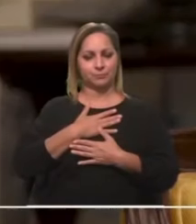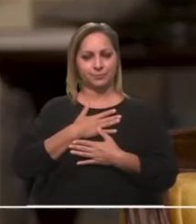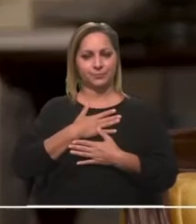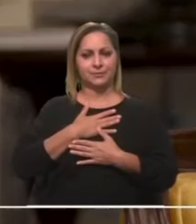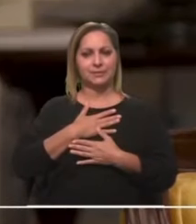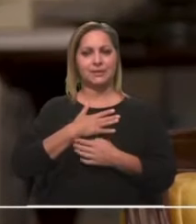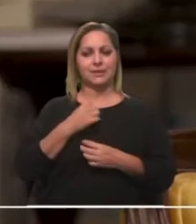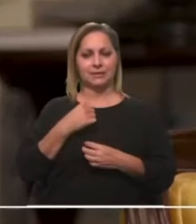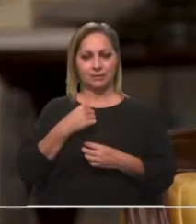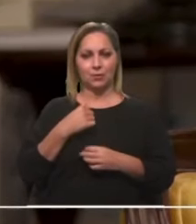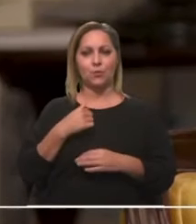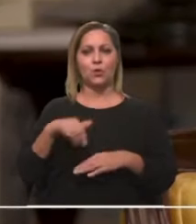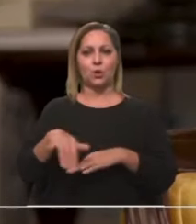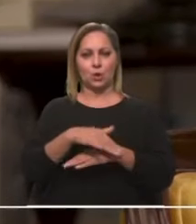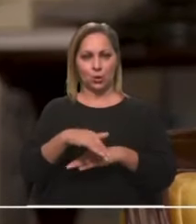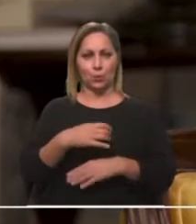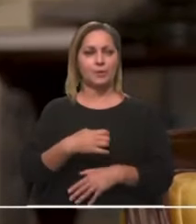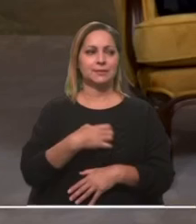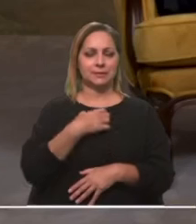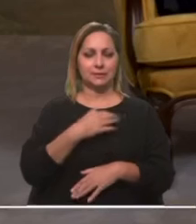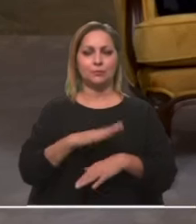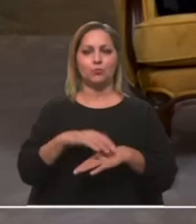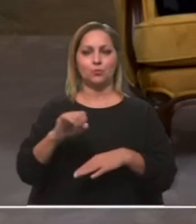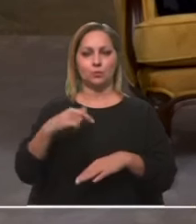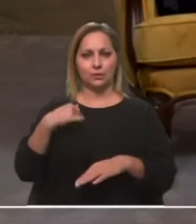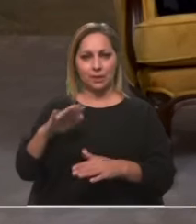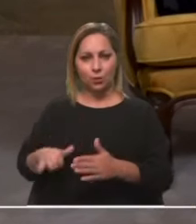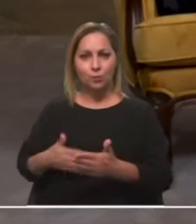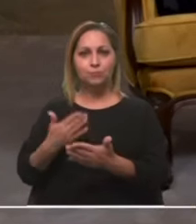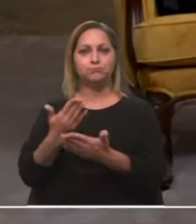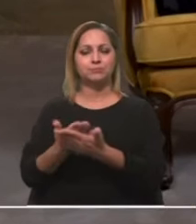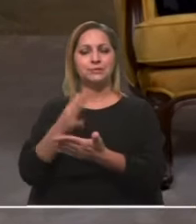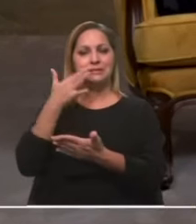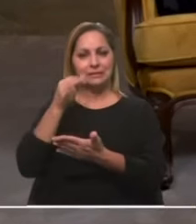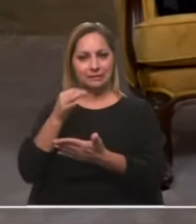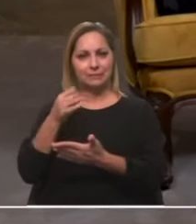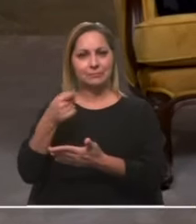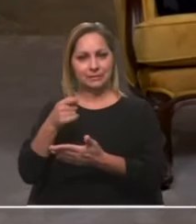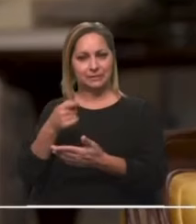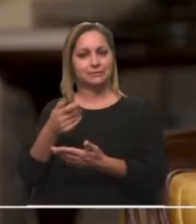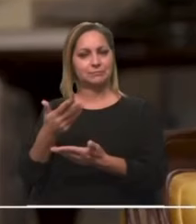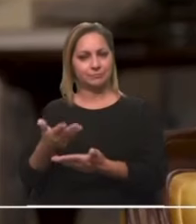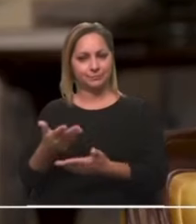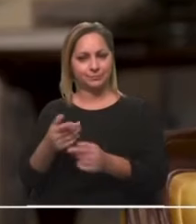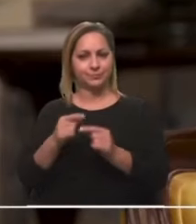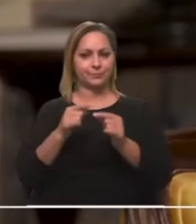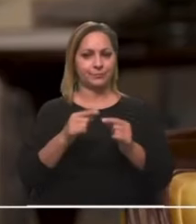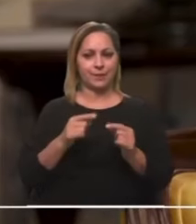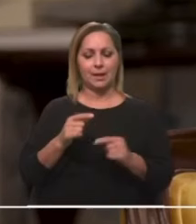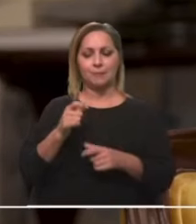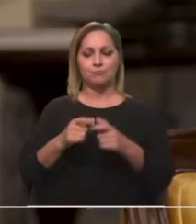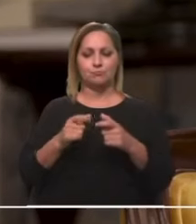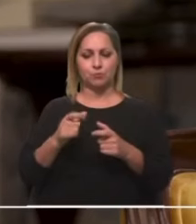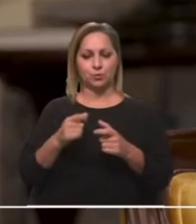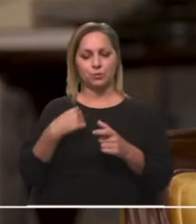na rua o que senti, não me teria candidatado. Claro. Acontece que, realmente, repare, primeiro, a maior parte das pessoas,